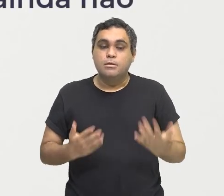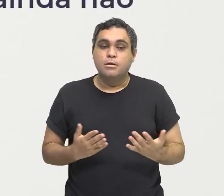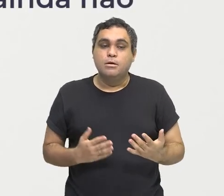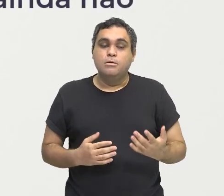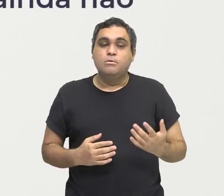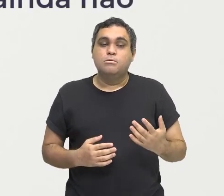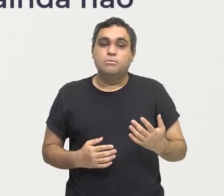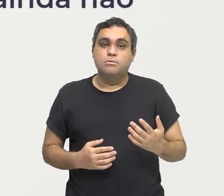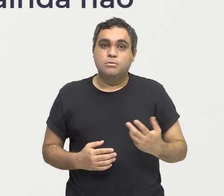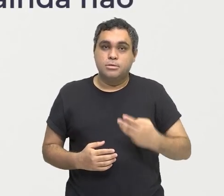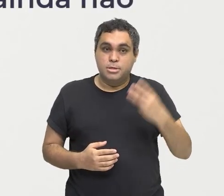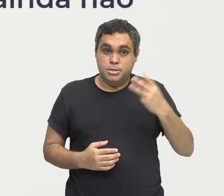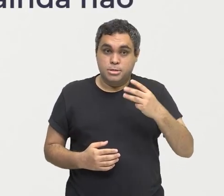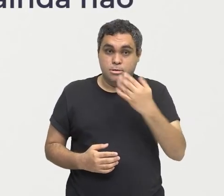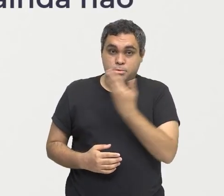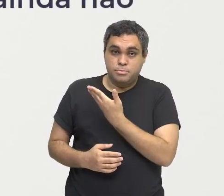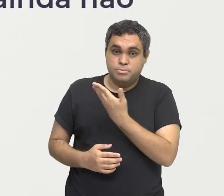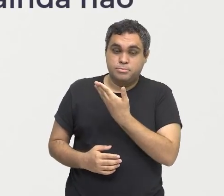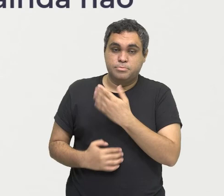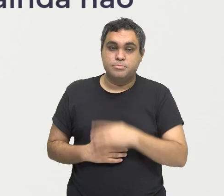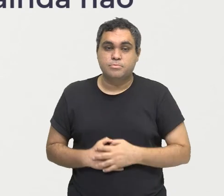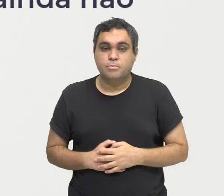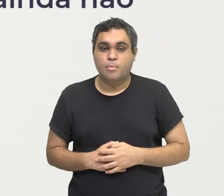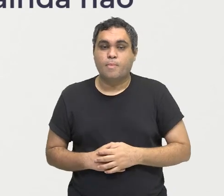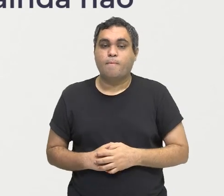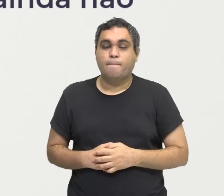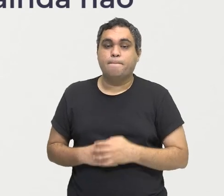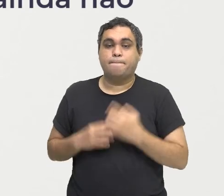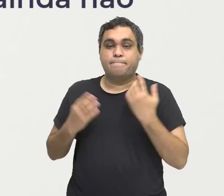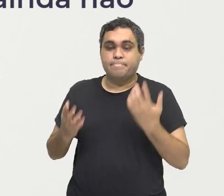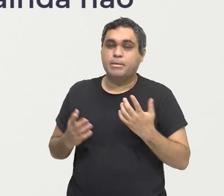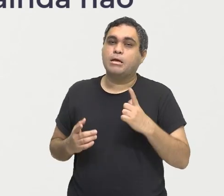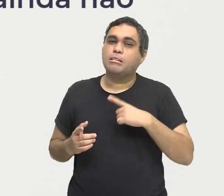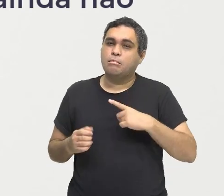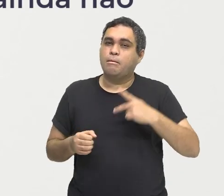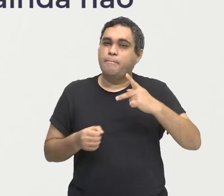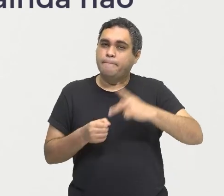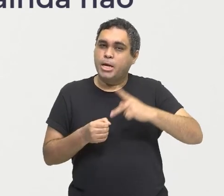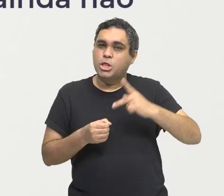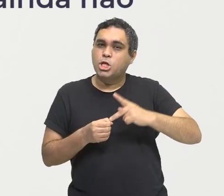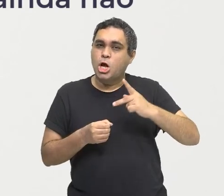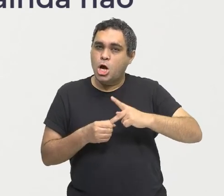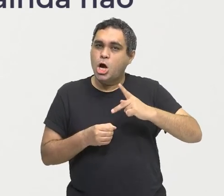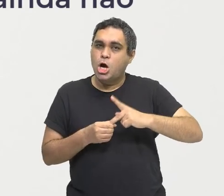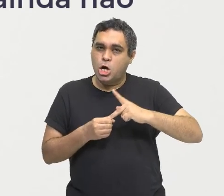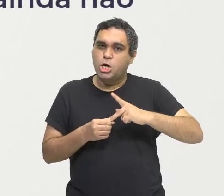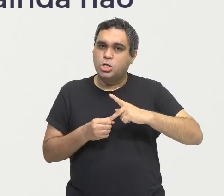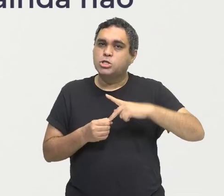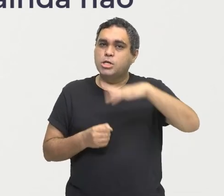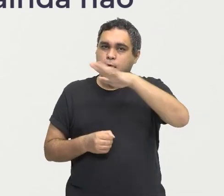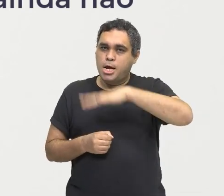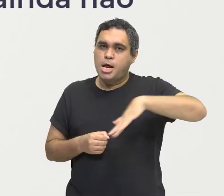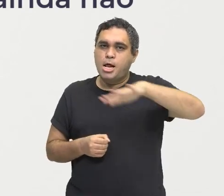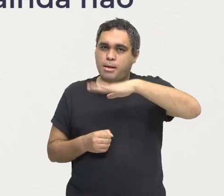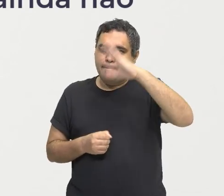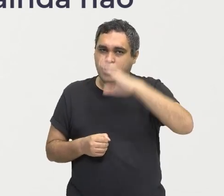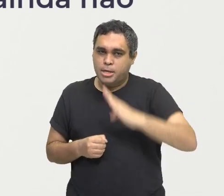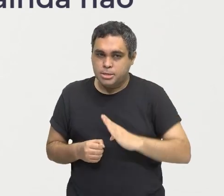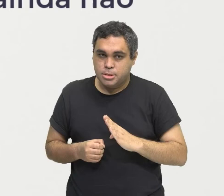iremos verificar que apesar das elevadas reservas de petróleo encontradas no território brasileiro,